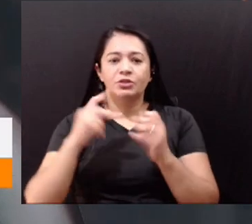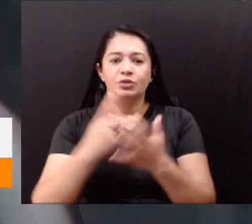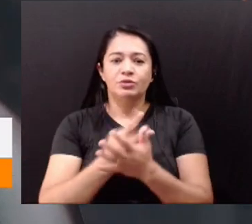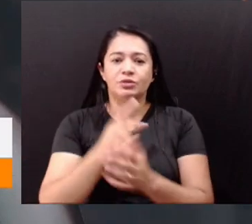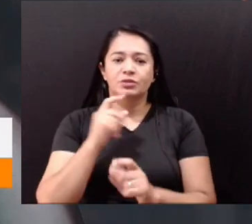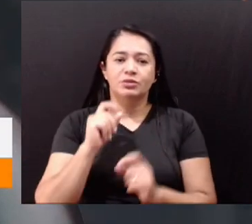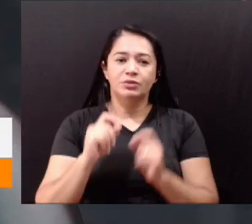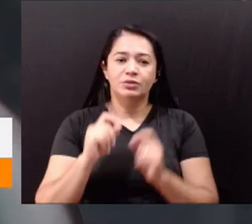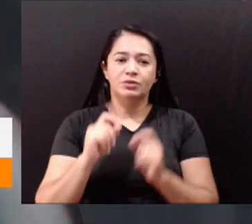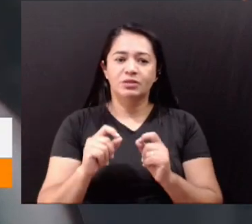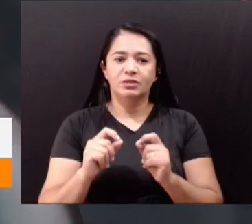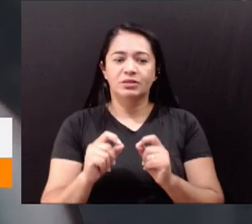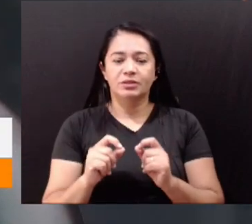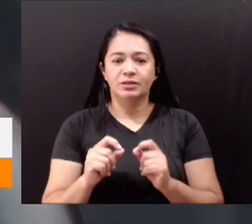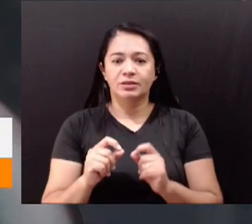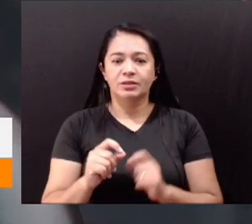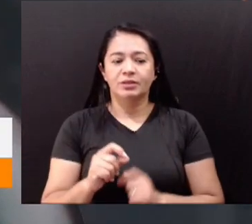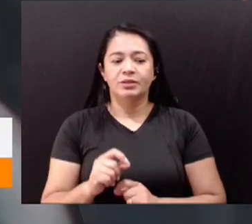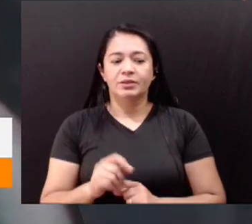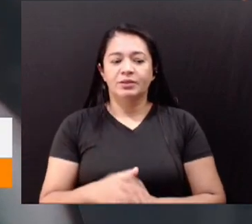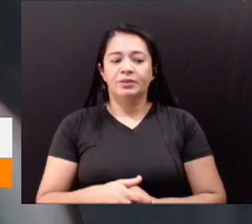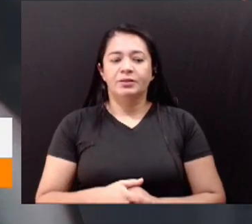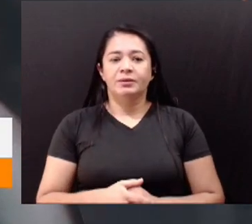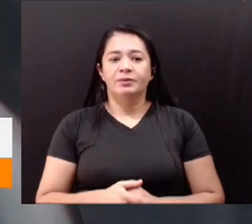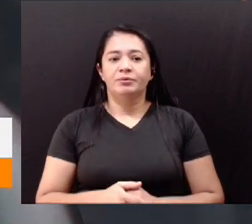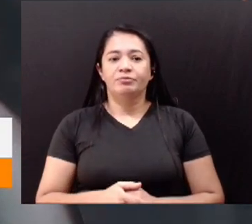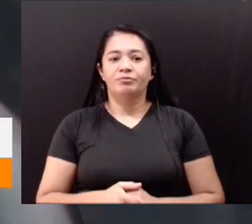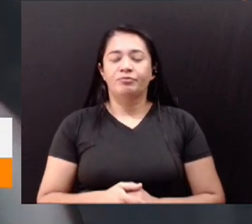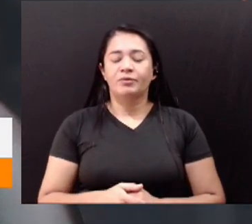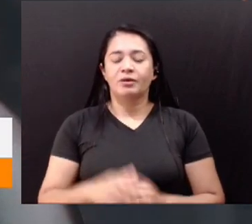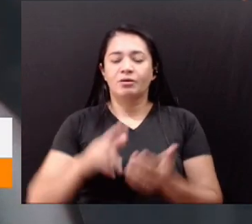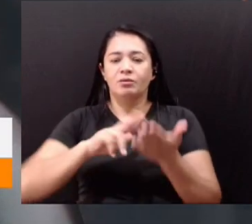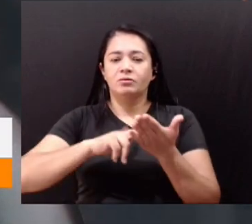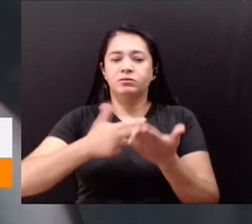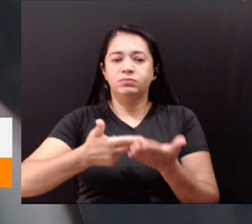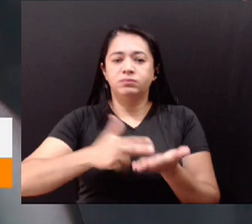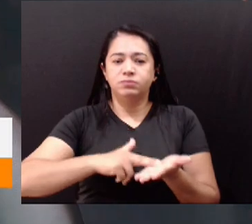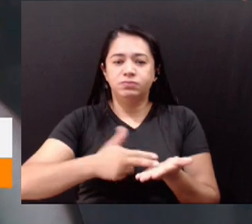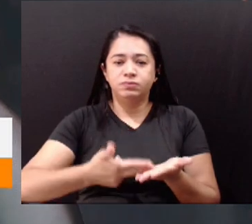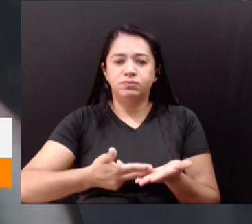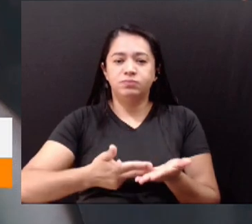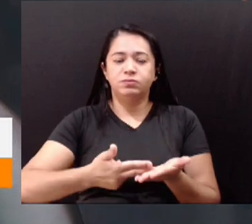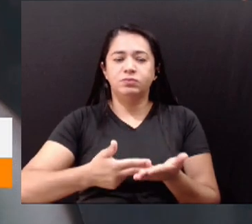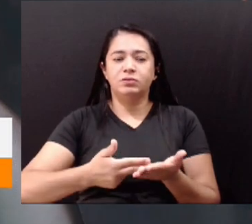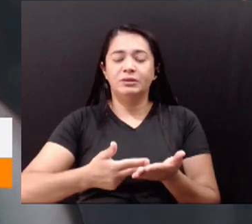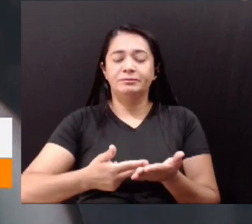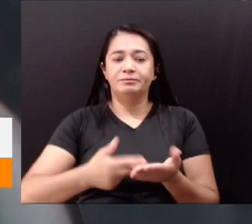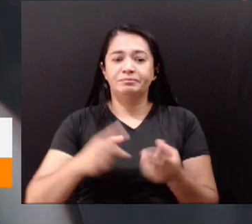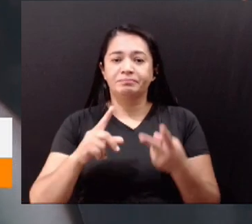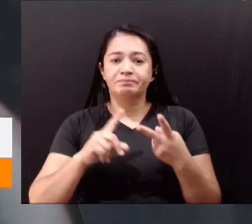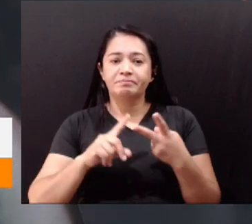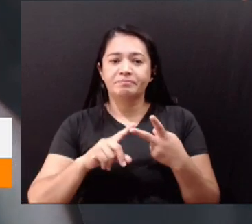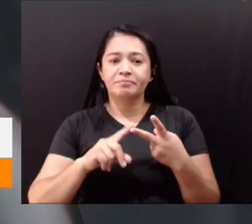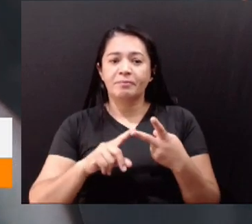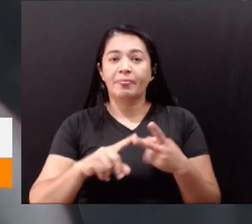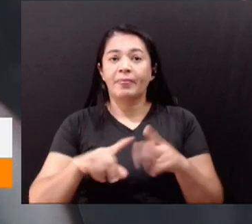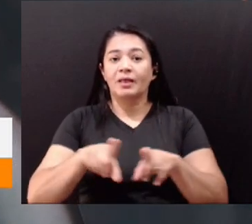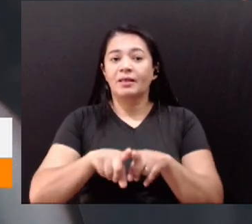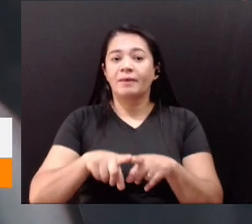muito bem com essa fase. Então, Uhum, perda de sono, dificuldade com sono, inclusive perda de